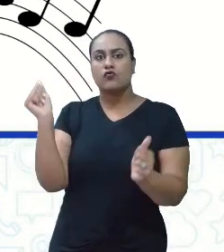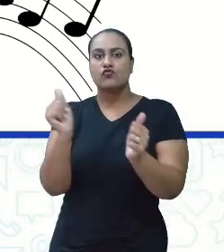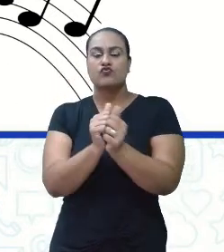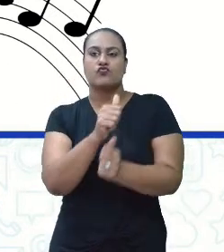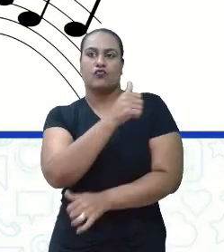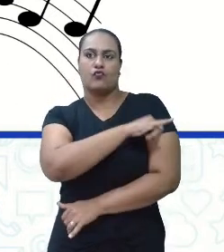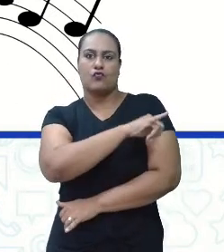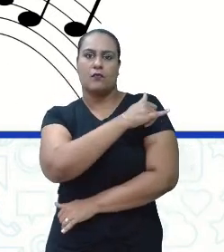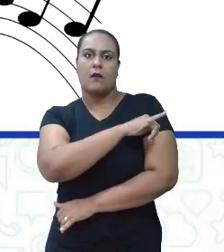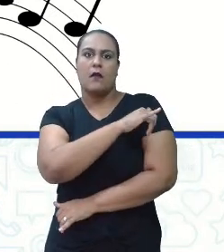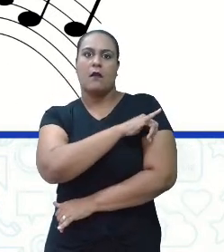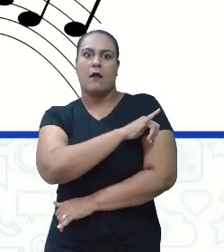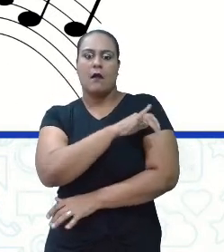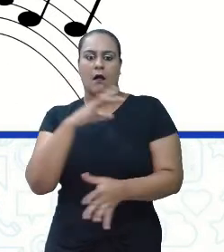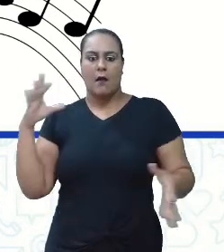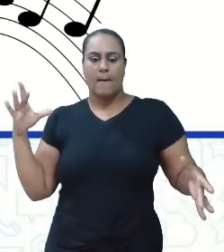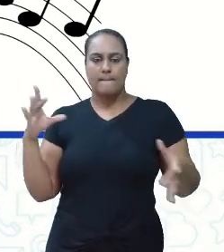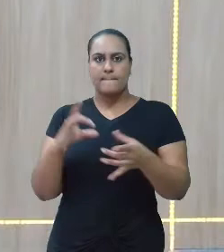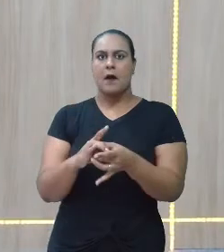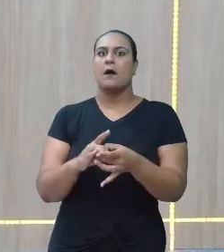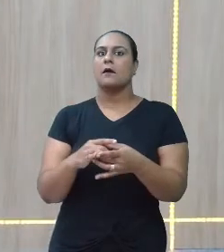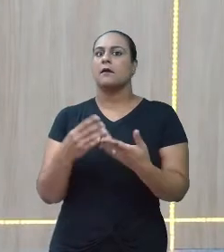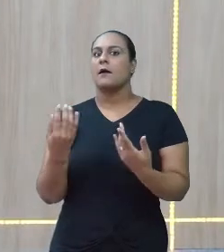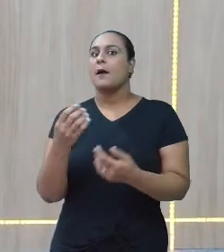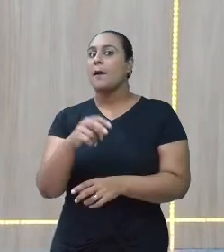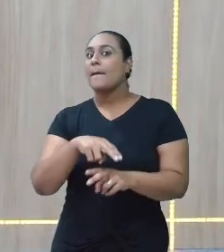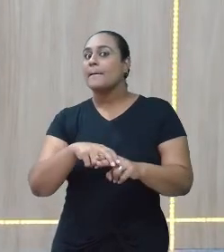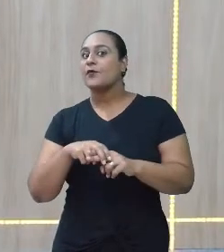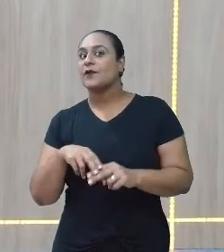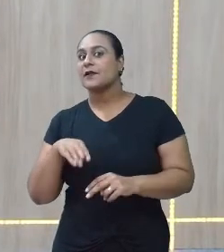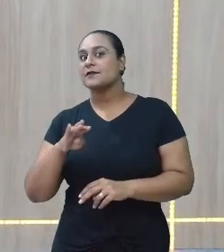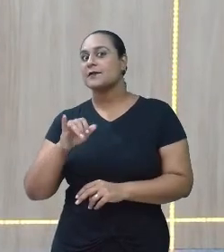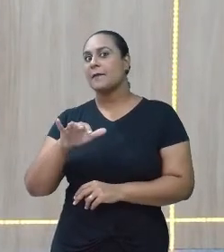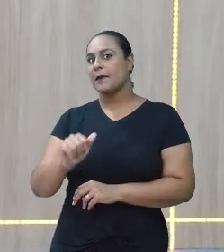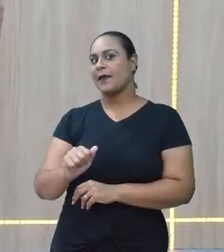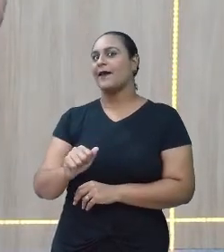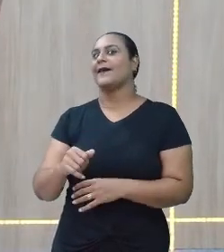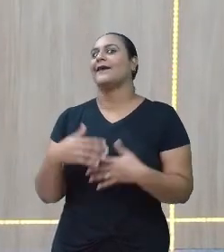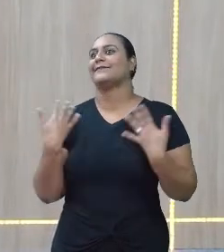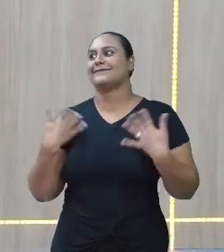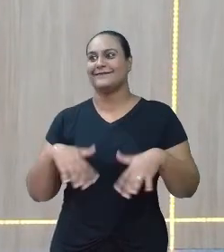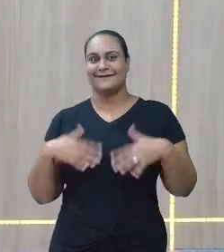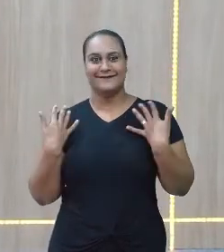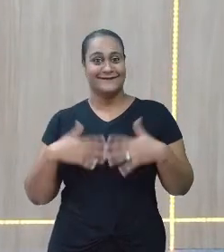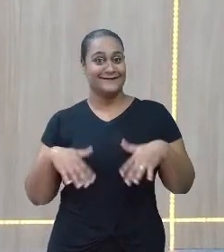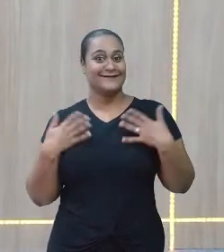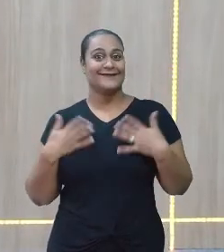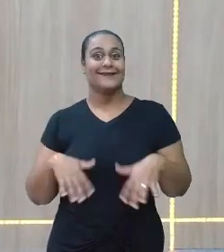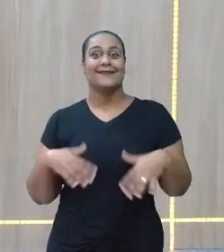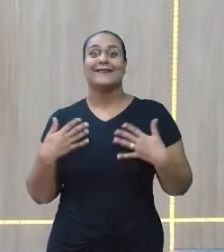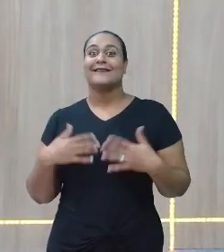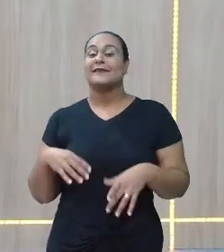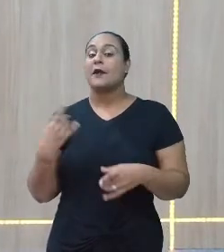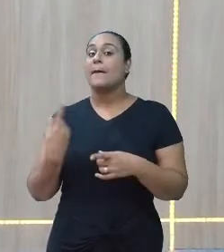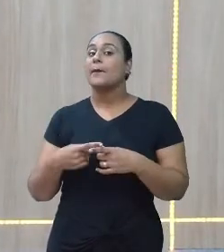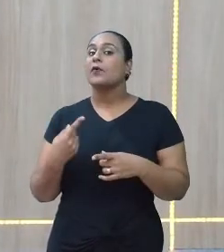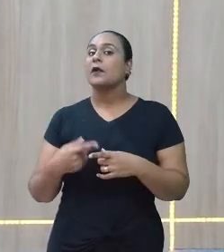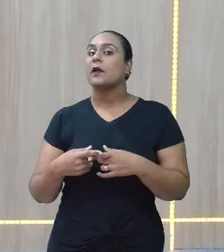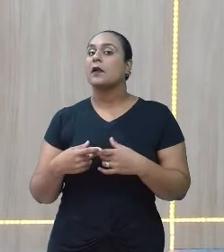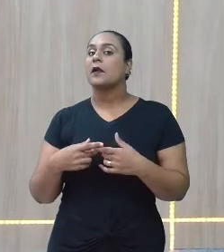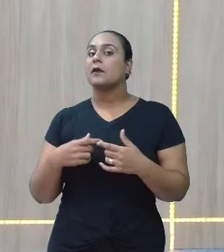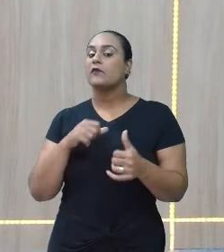formou uma mega lobby. Por isso que Bia passou mal em São Paulo. Não foi comigo dançando aqui, tá? Por causa que ela virou uma cidade